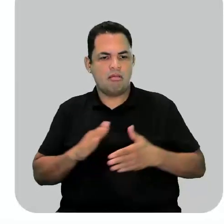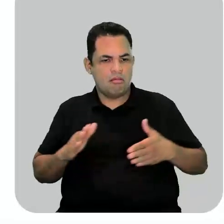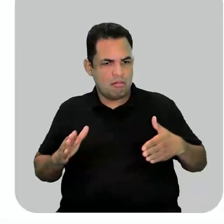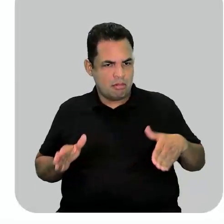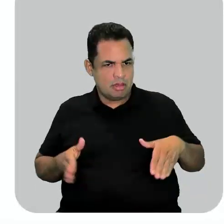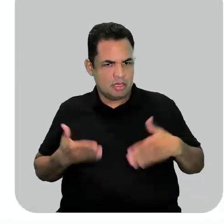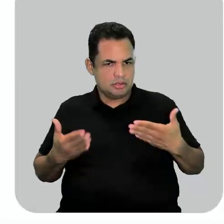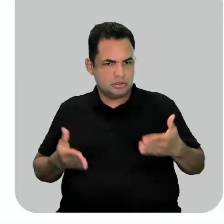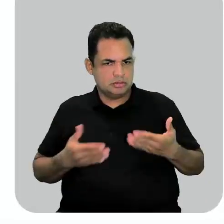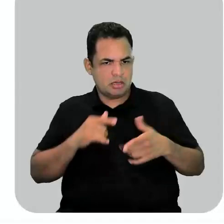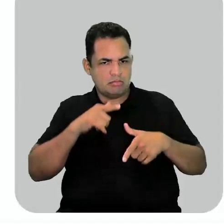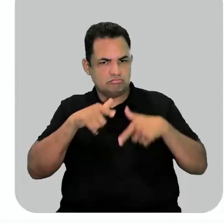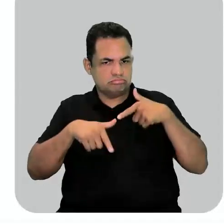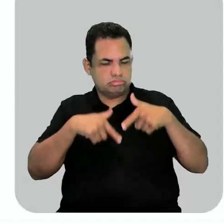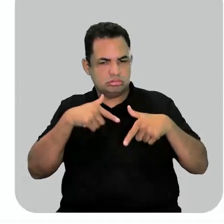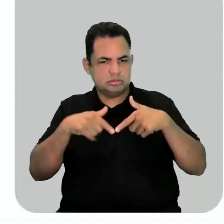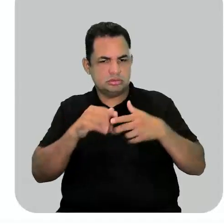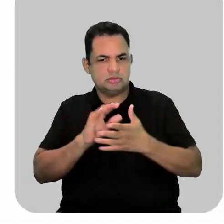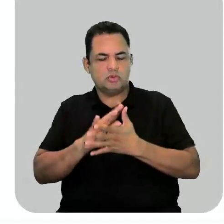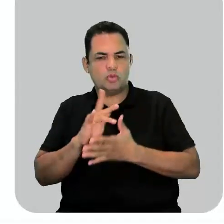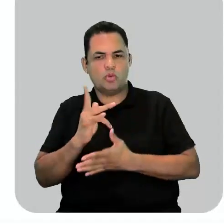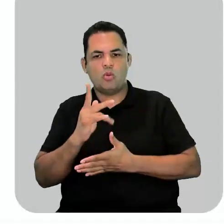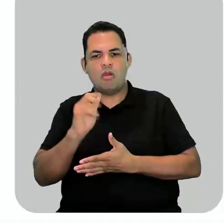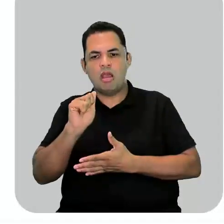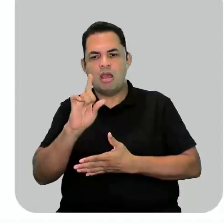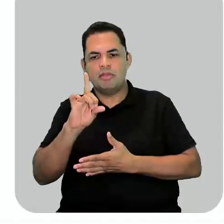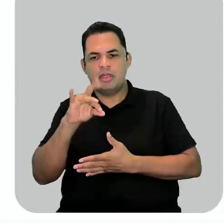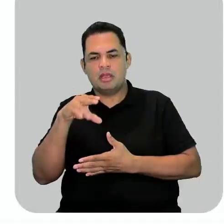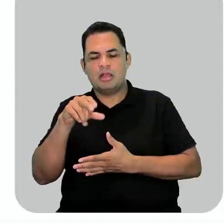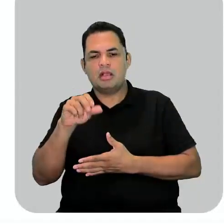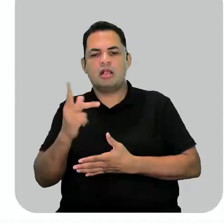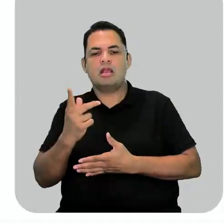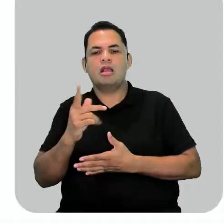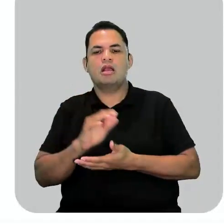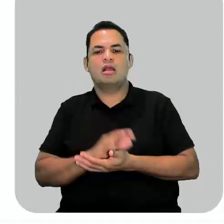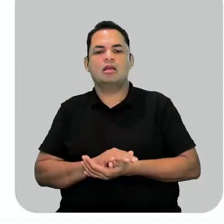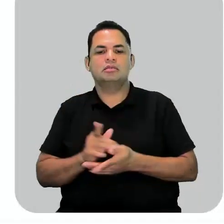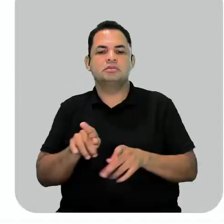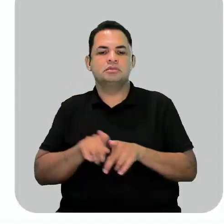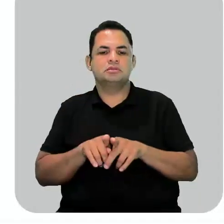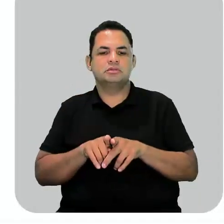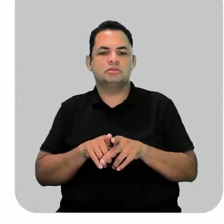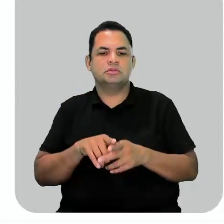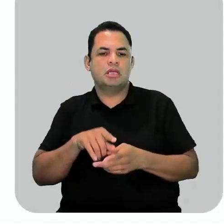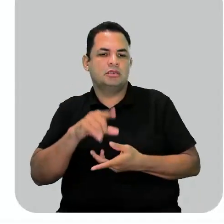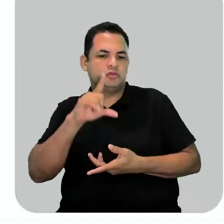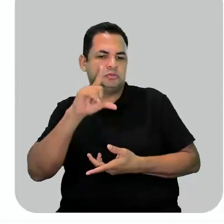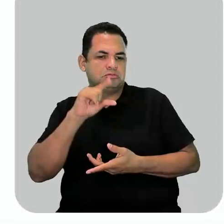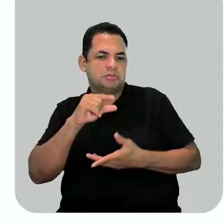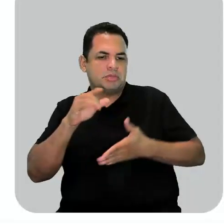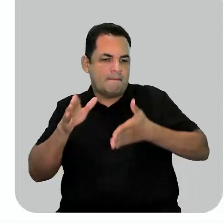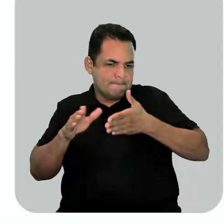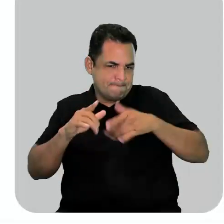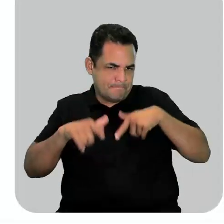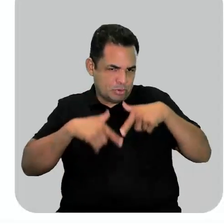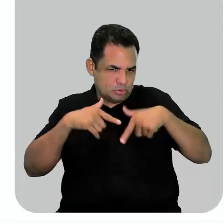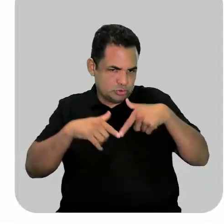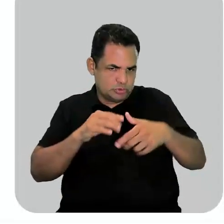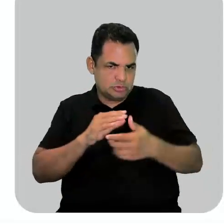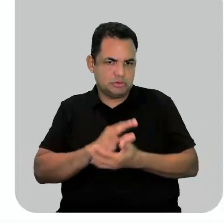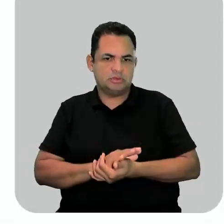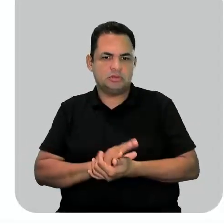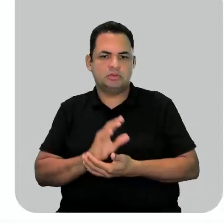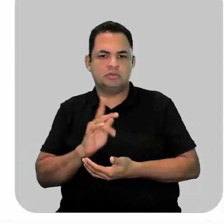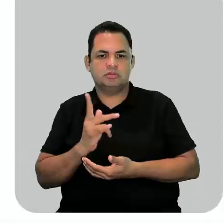estimulação da produção do hormônio ADH ou a inibição da produção desse hormônio. Eu vou de letra